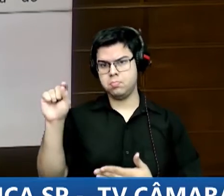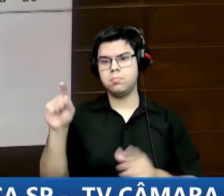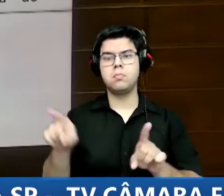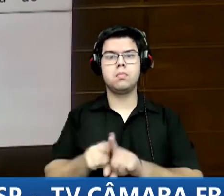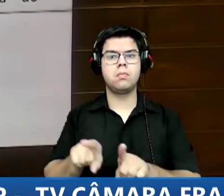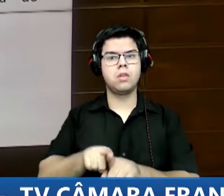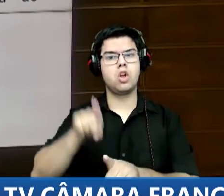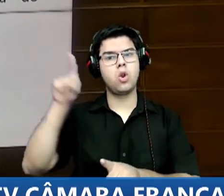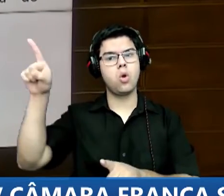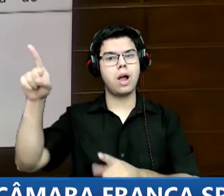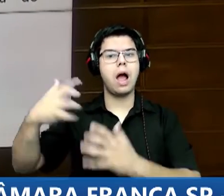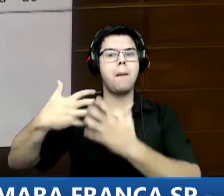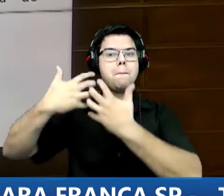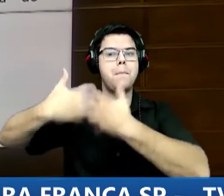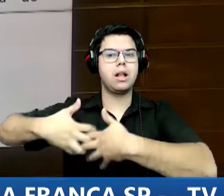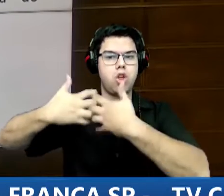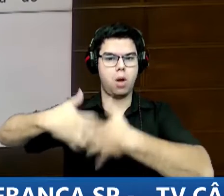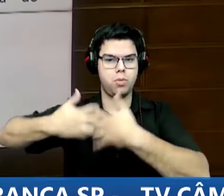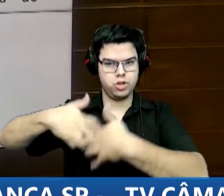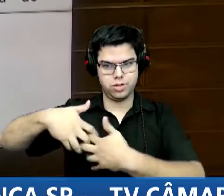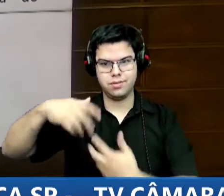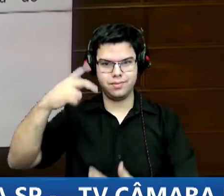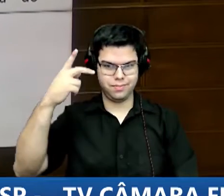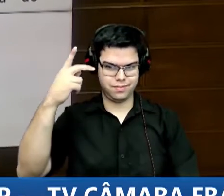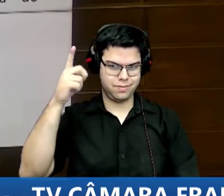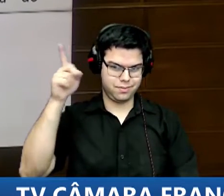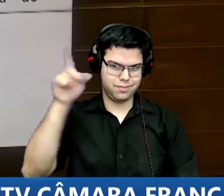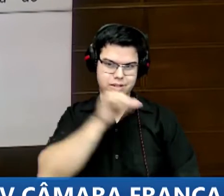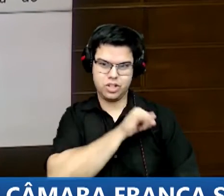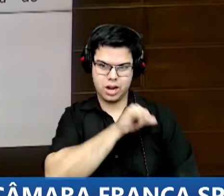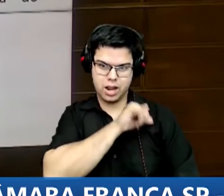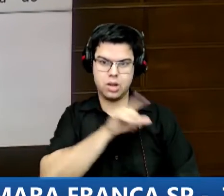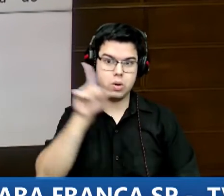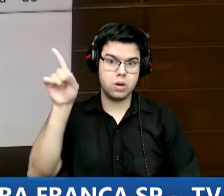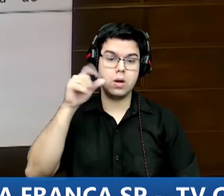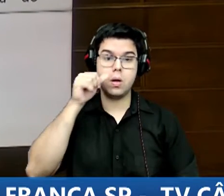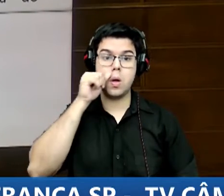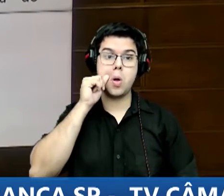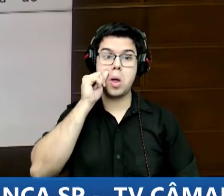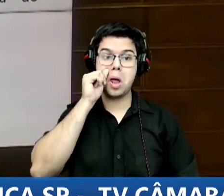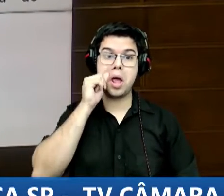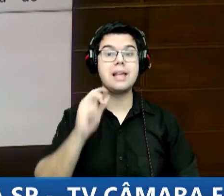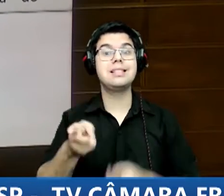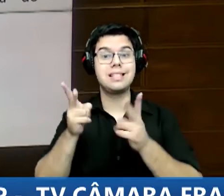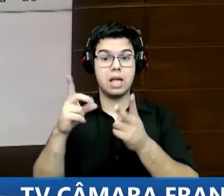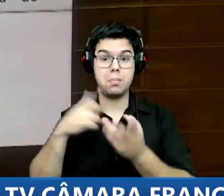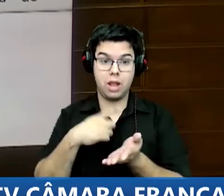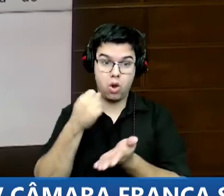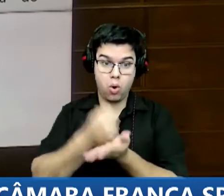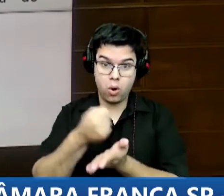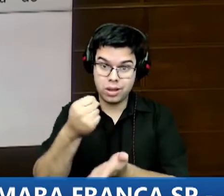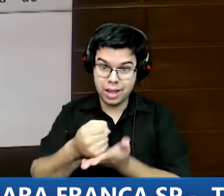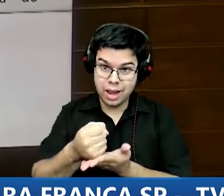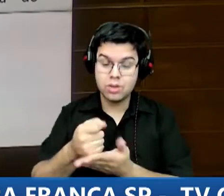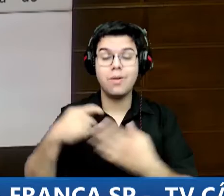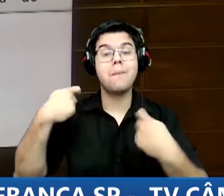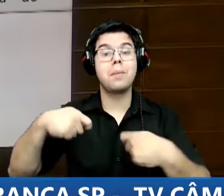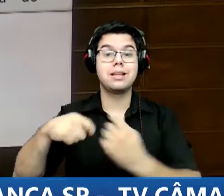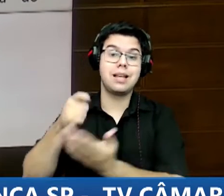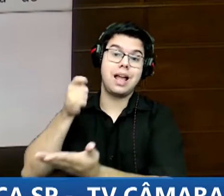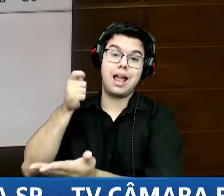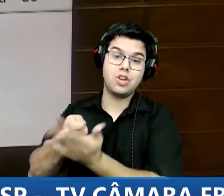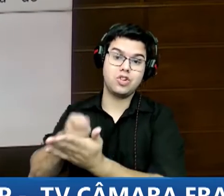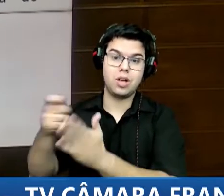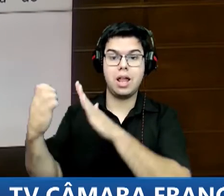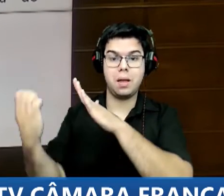Janeiro. O município, todas as vezes que fizer um contrato, exige da empresa contratante que seja um dos